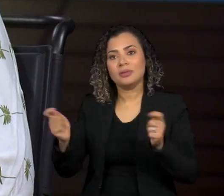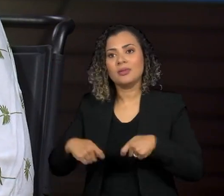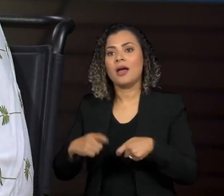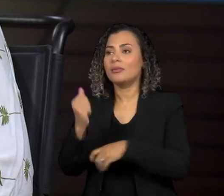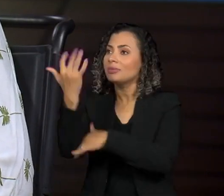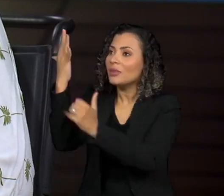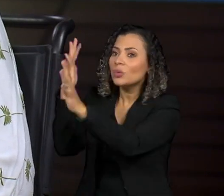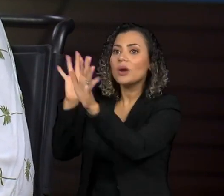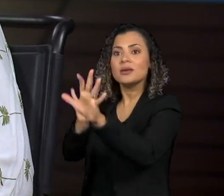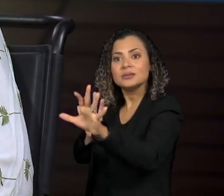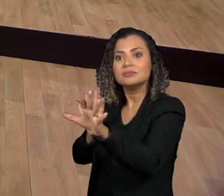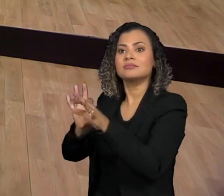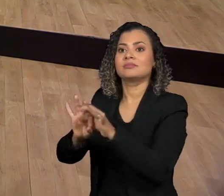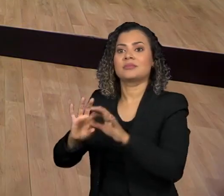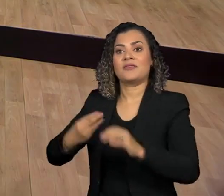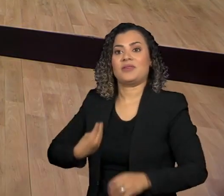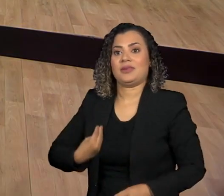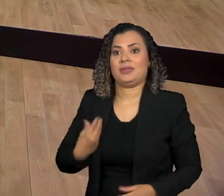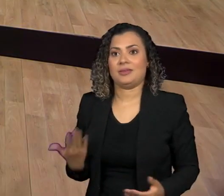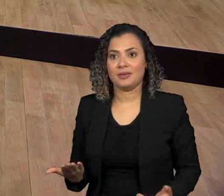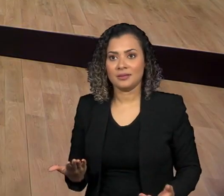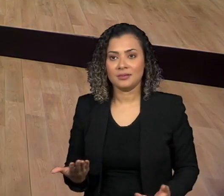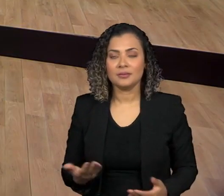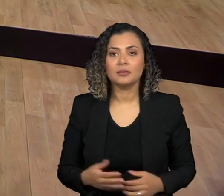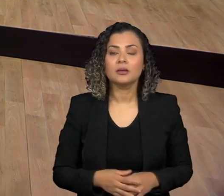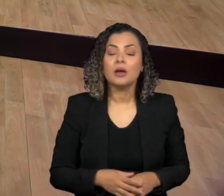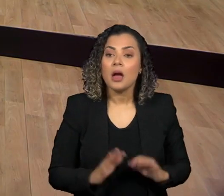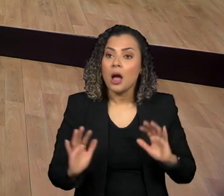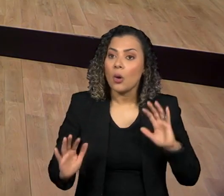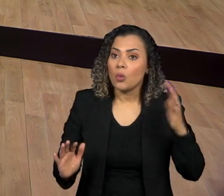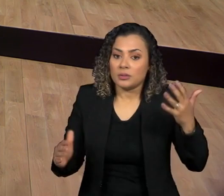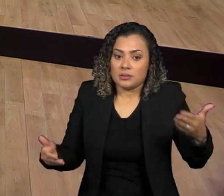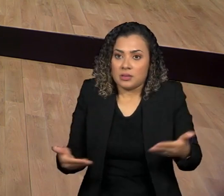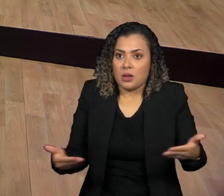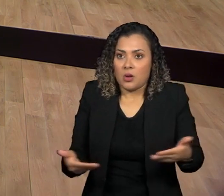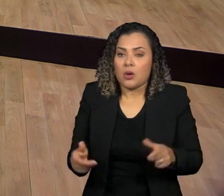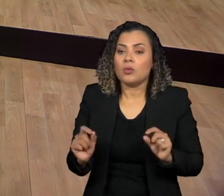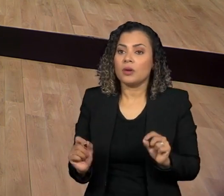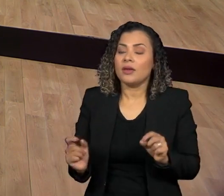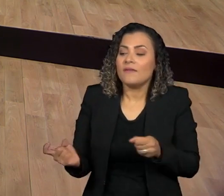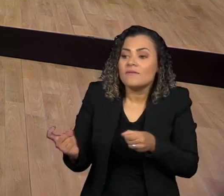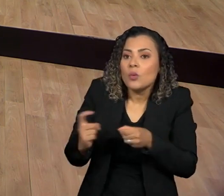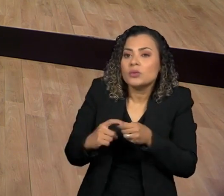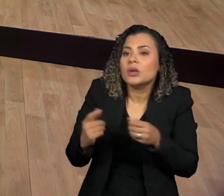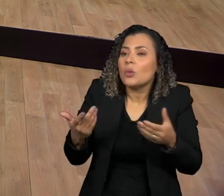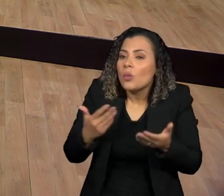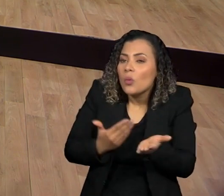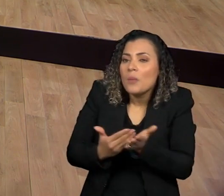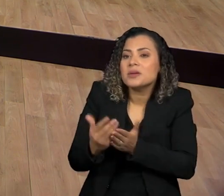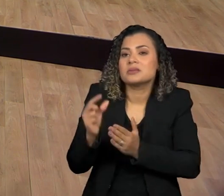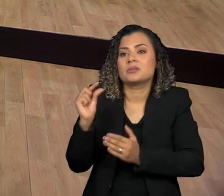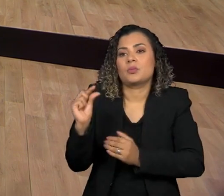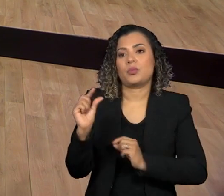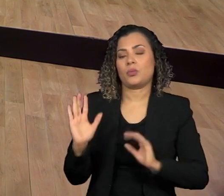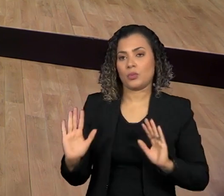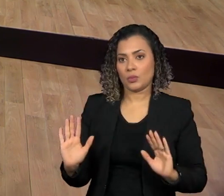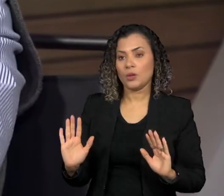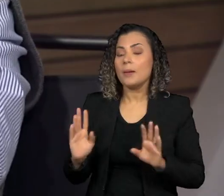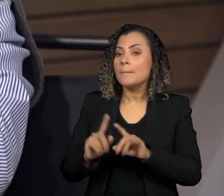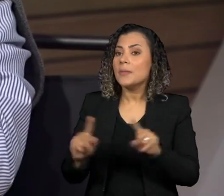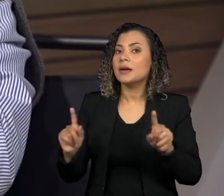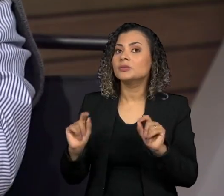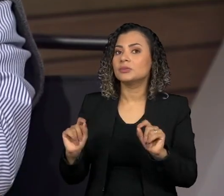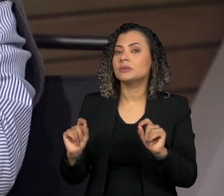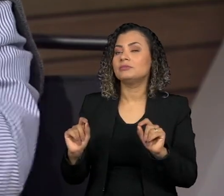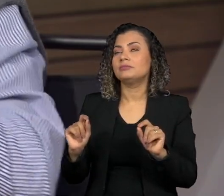para ser aplicada. O que está acontecendo agora é uma retomada, mas ainda muito de cima